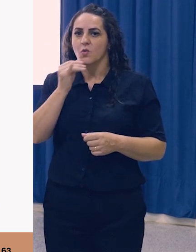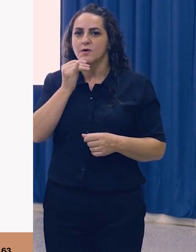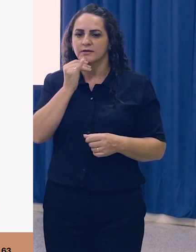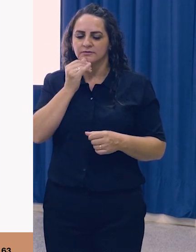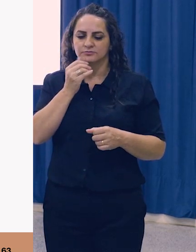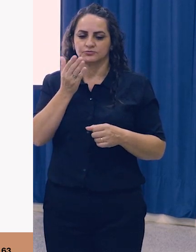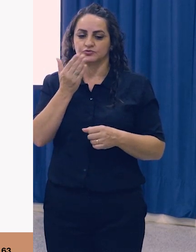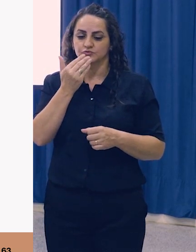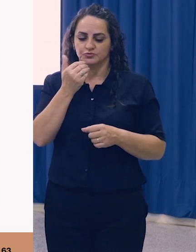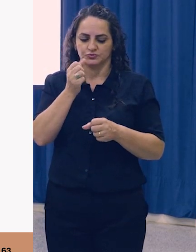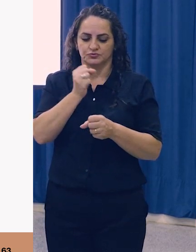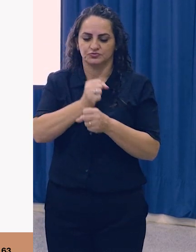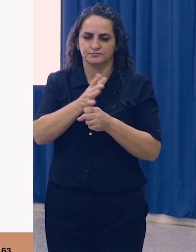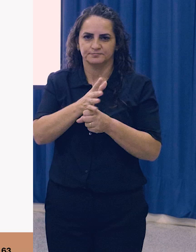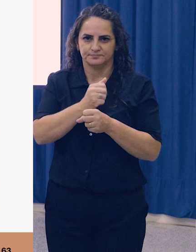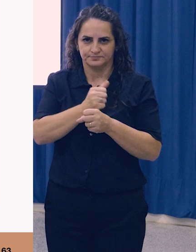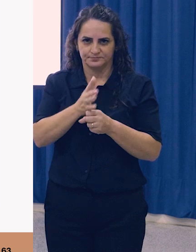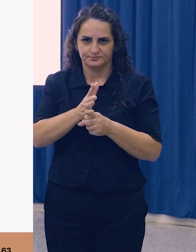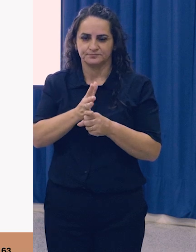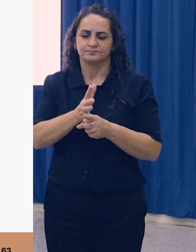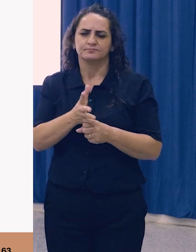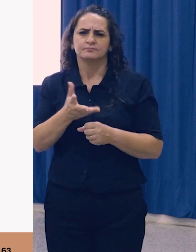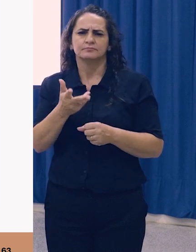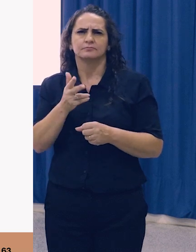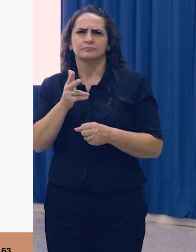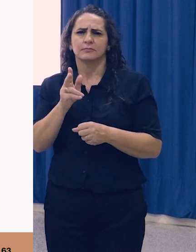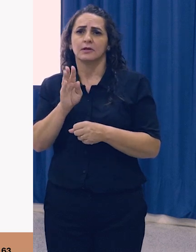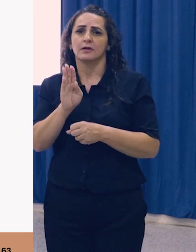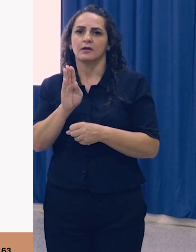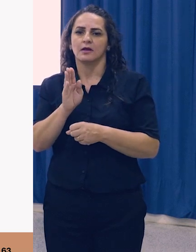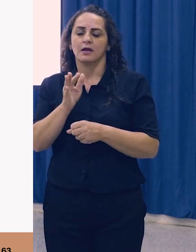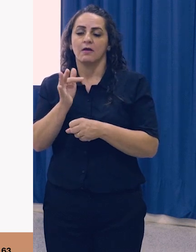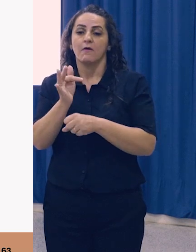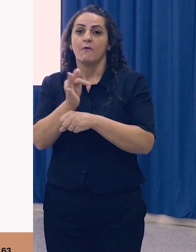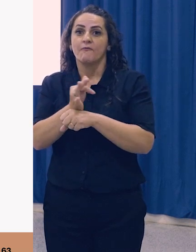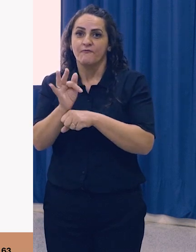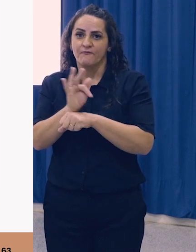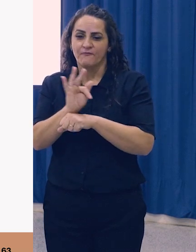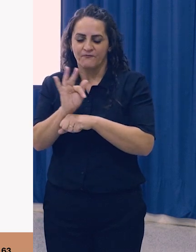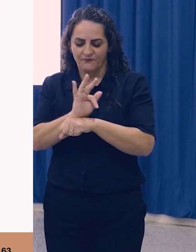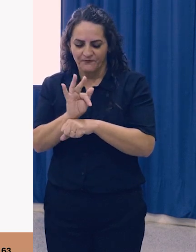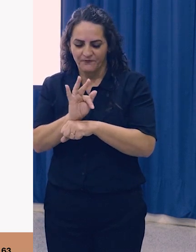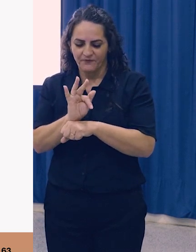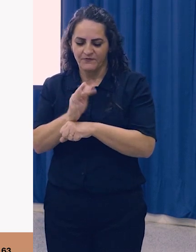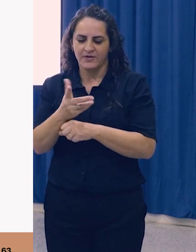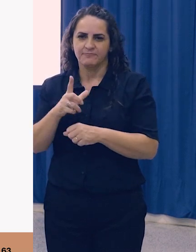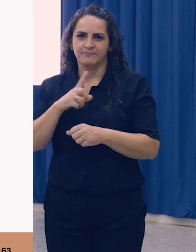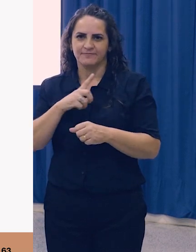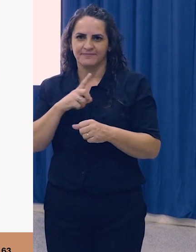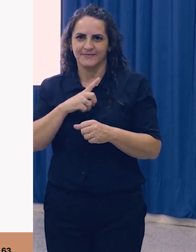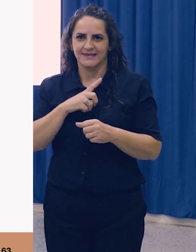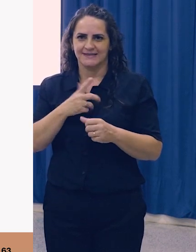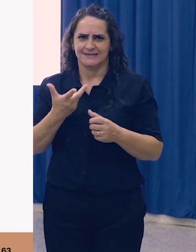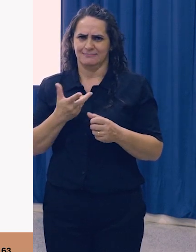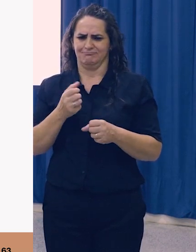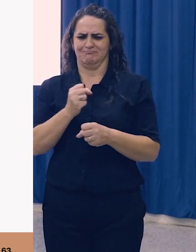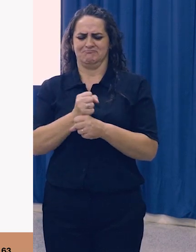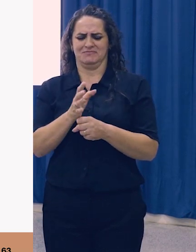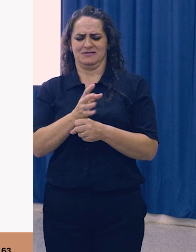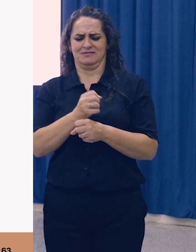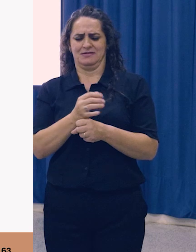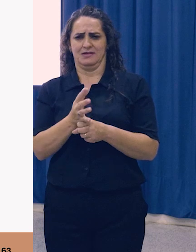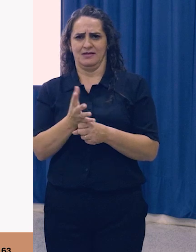Batata, que é um filme que tem essa estética meio surrealista, né?